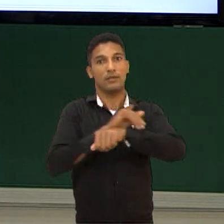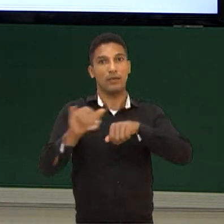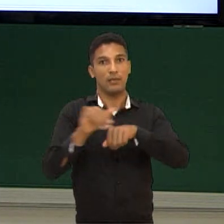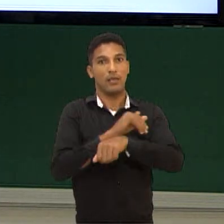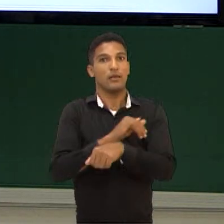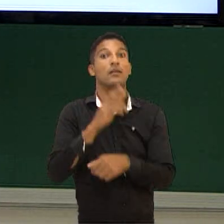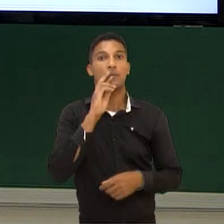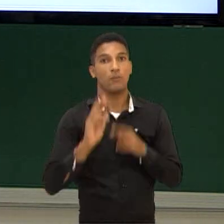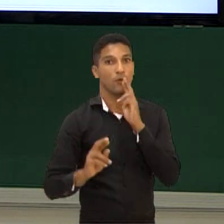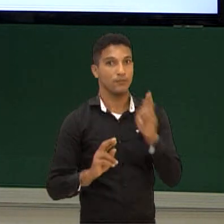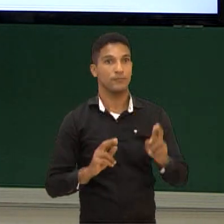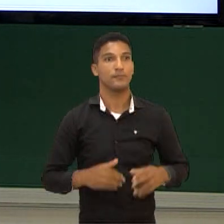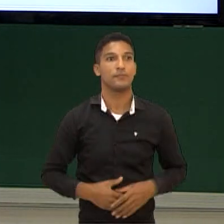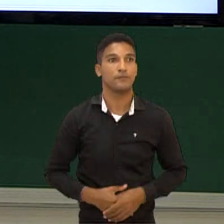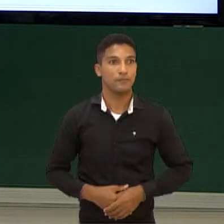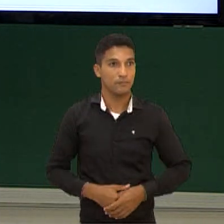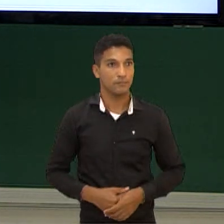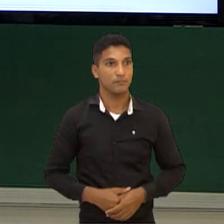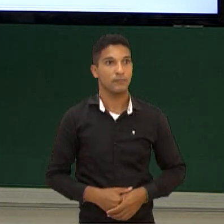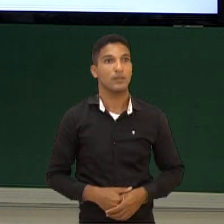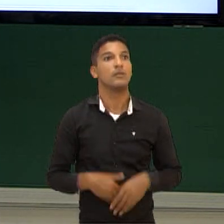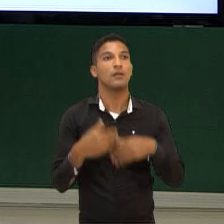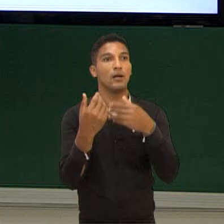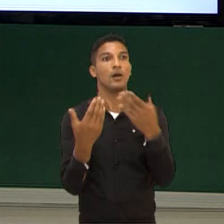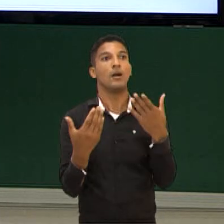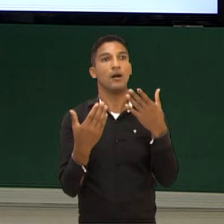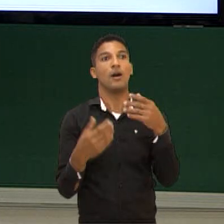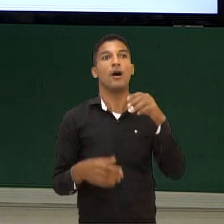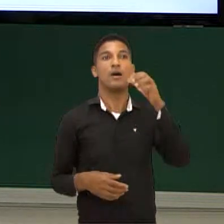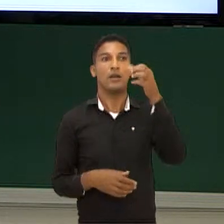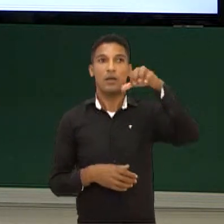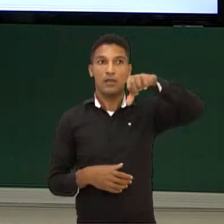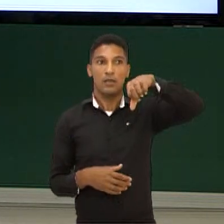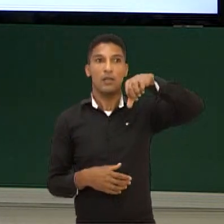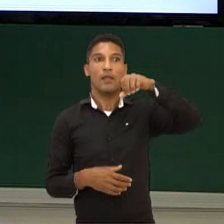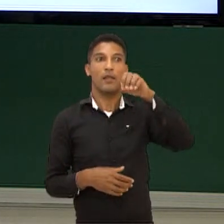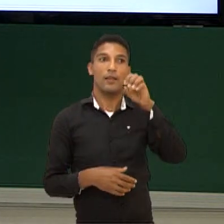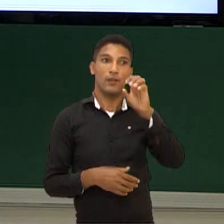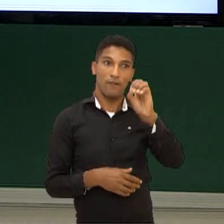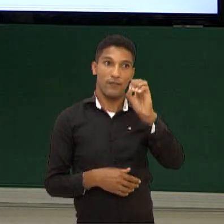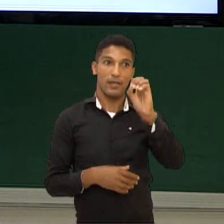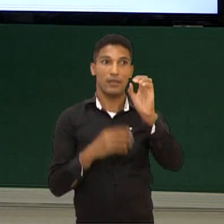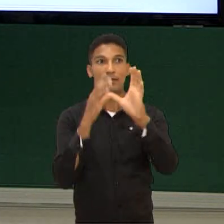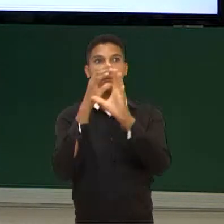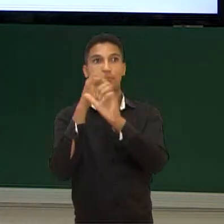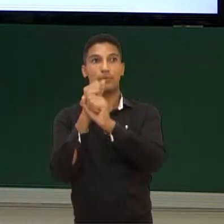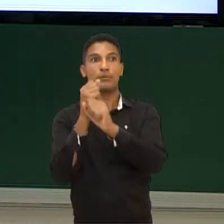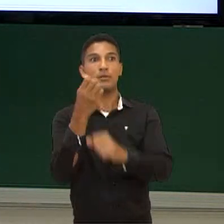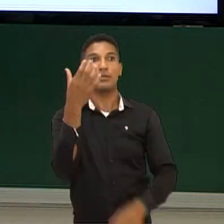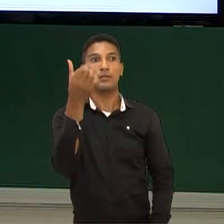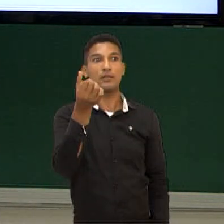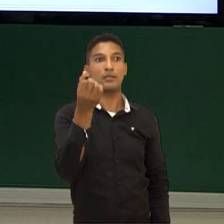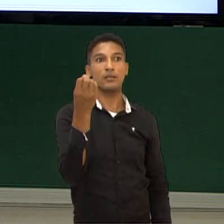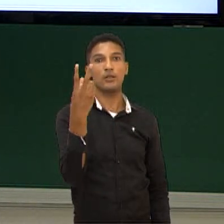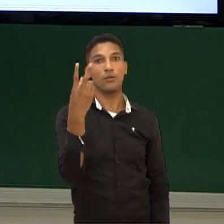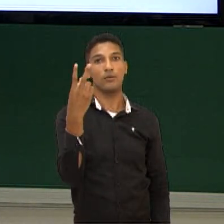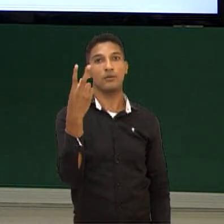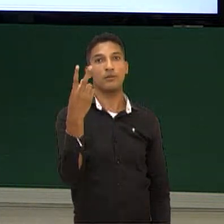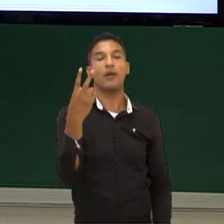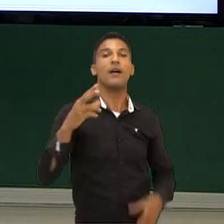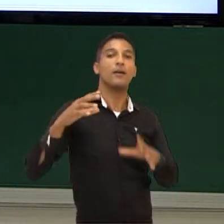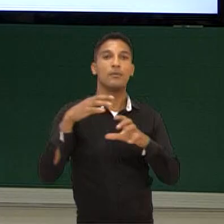Aqui, então, ficou o quê? Juntamos, né, 90 graus com 62 graus e nós obtemos